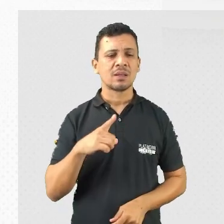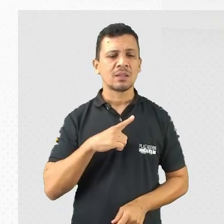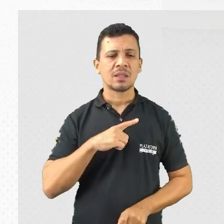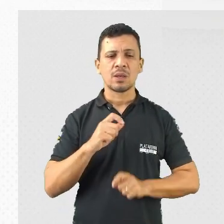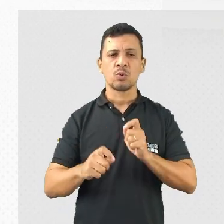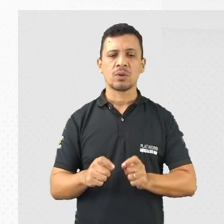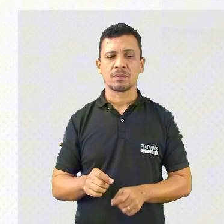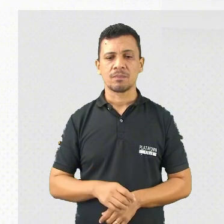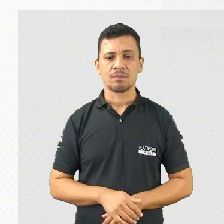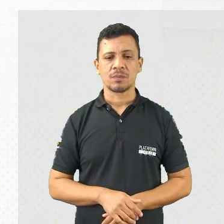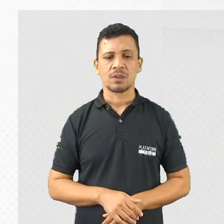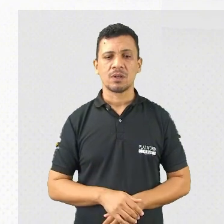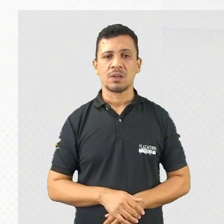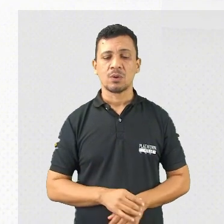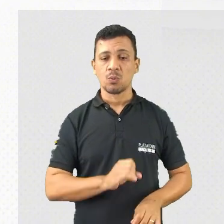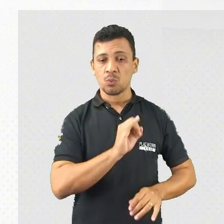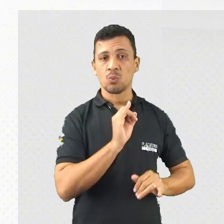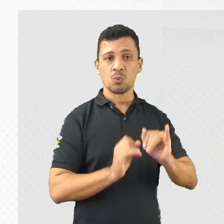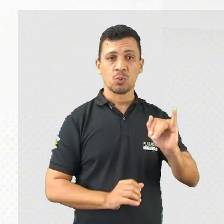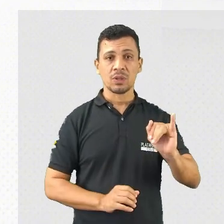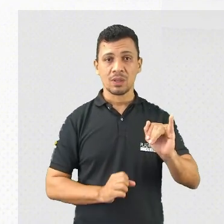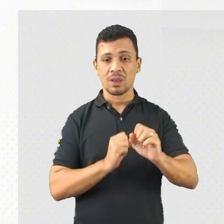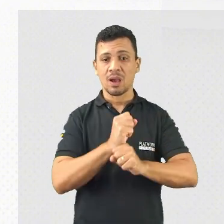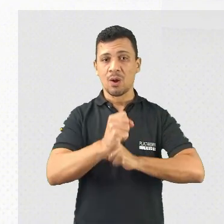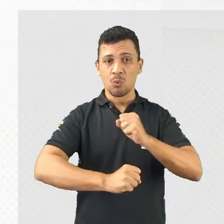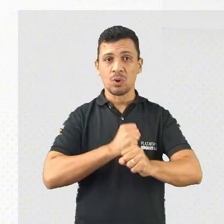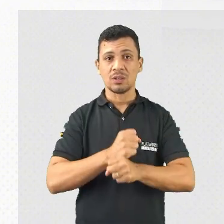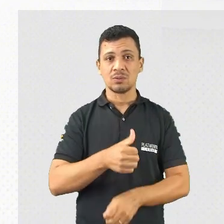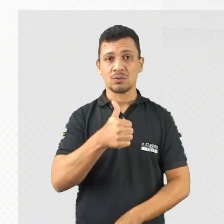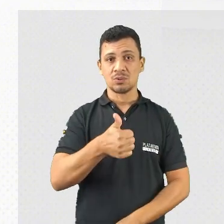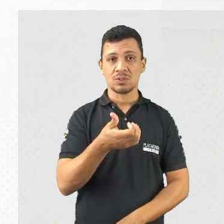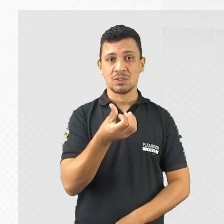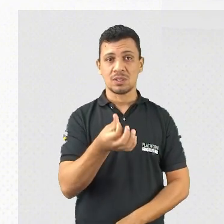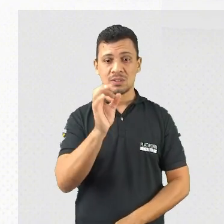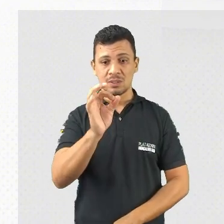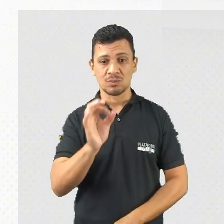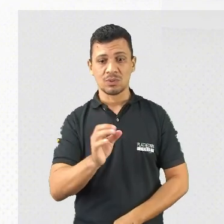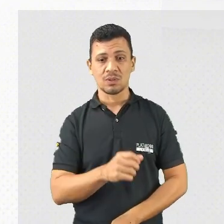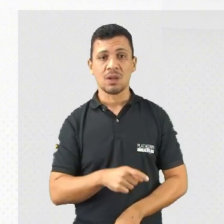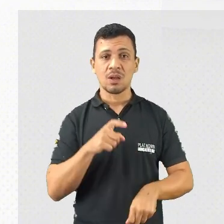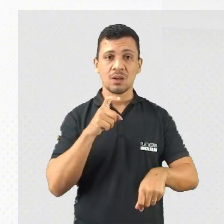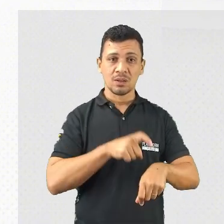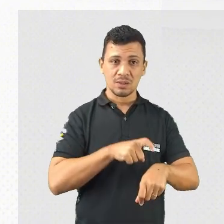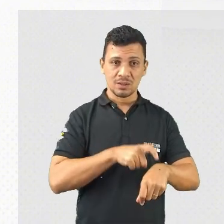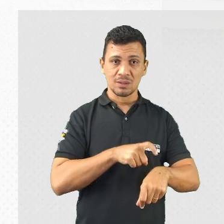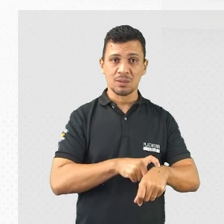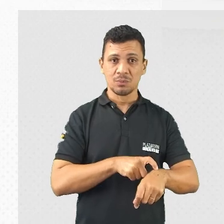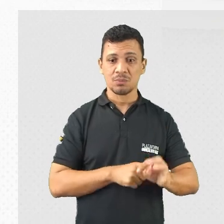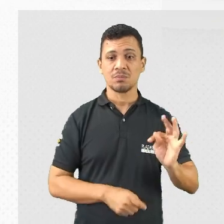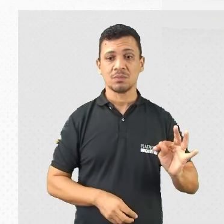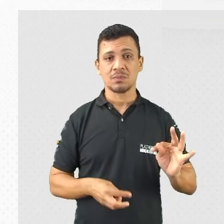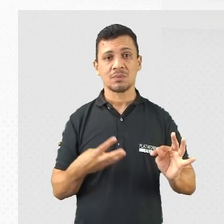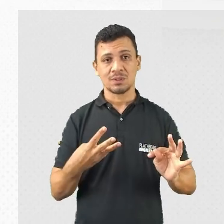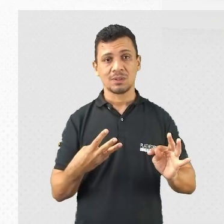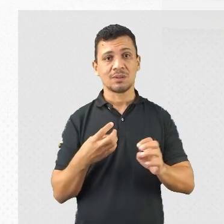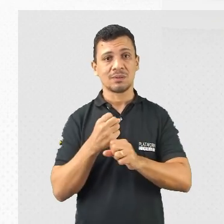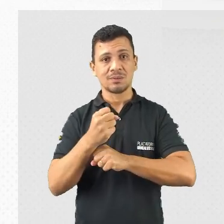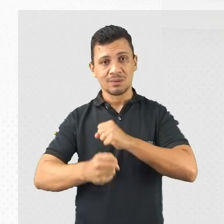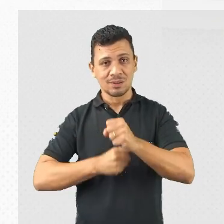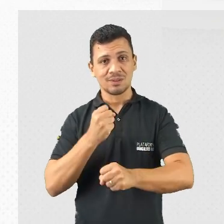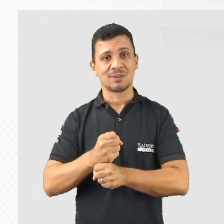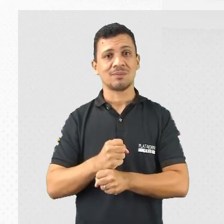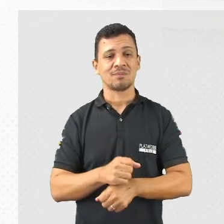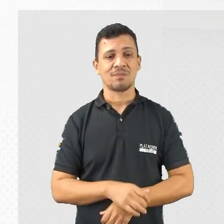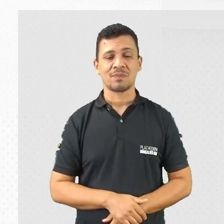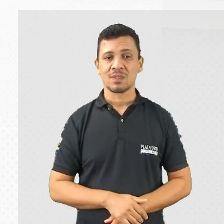uma taxa ao ano, 16%. Você tem um prazo também aqui em ano. Então, eu não